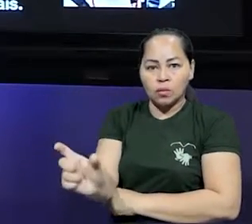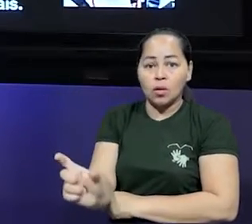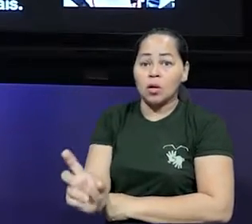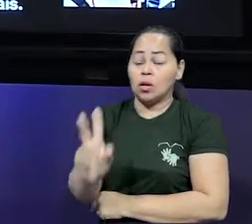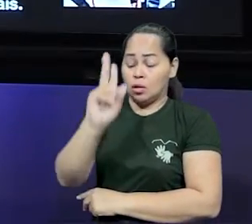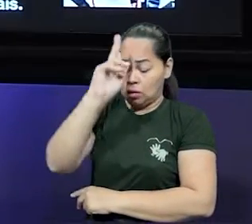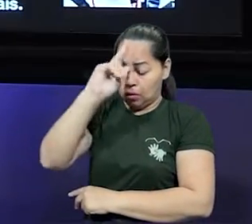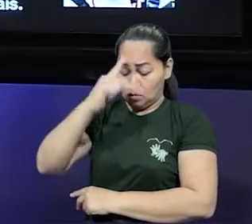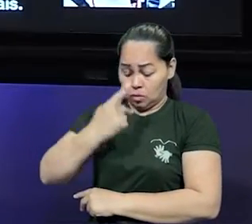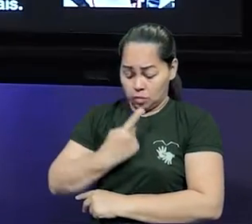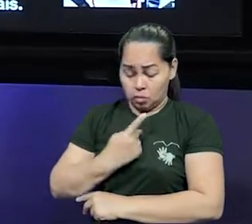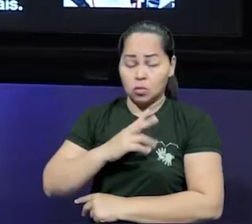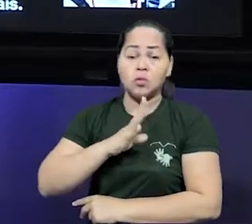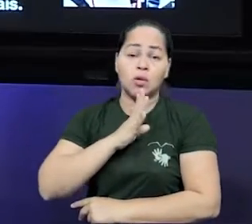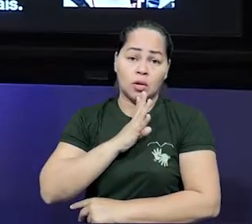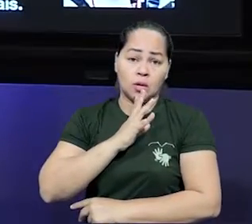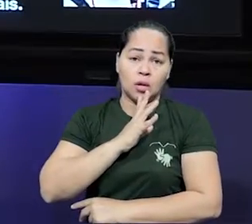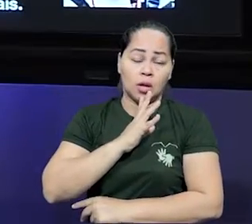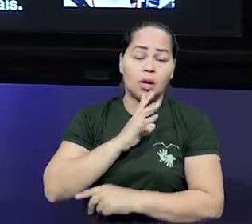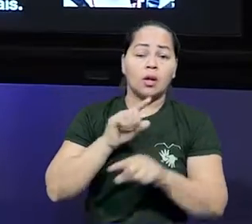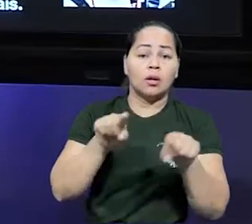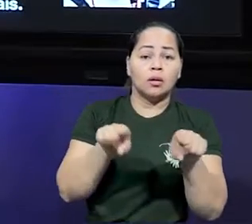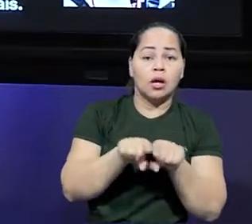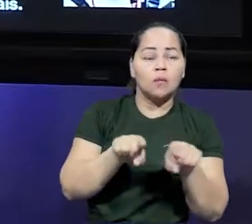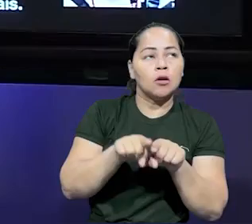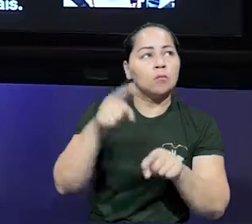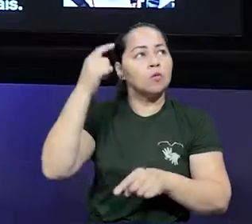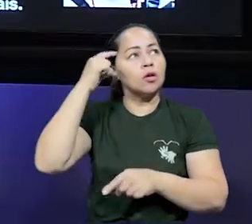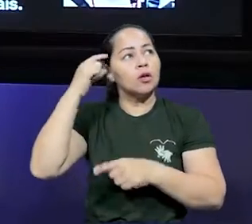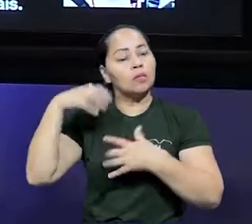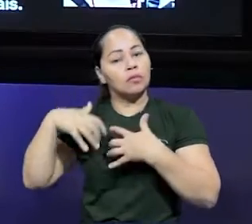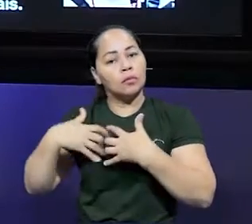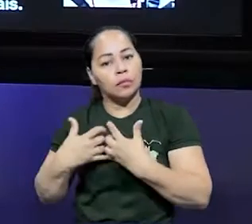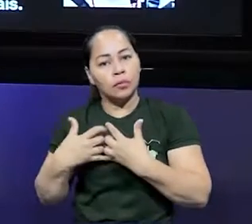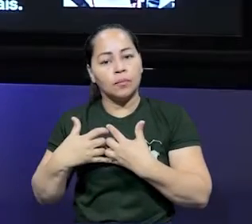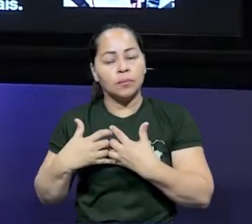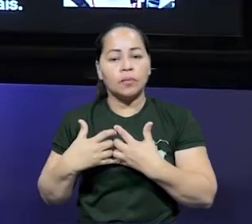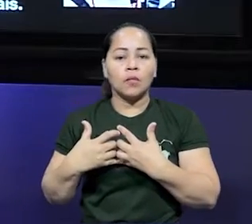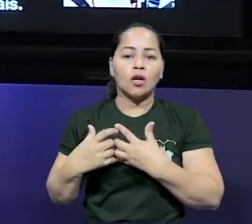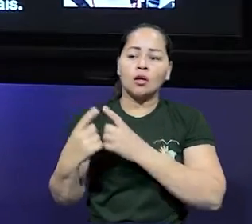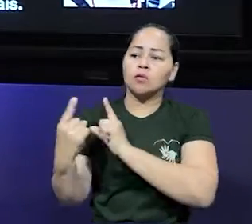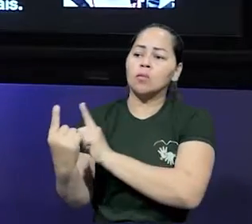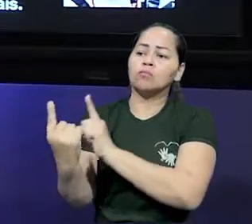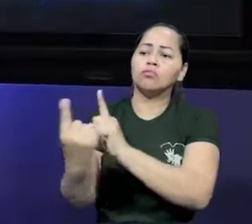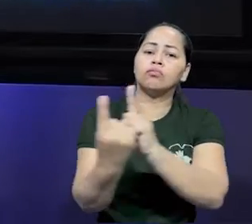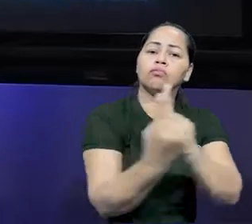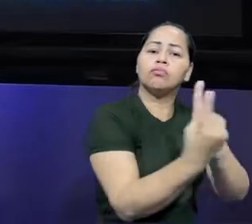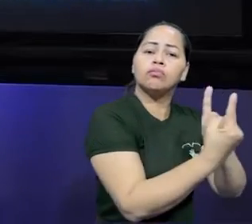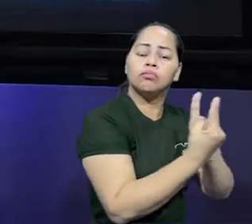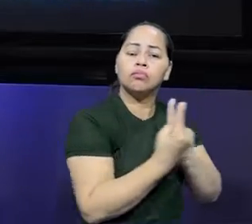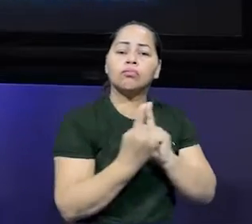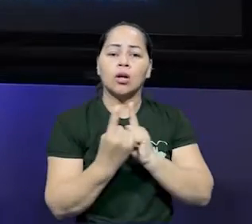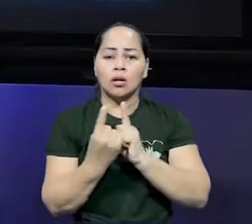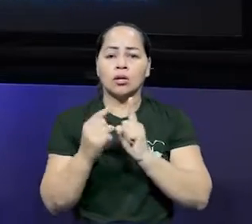forte identificação com os outros pares, com outras pessoas da mesma idade.